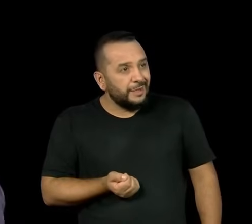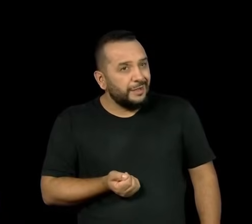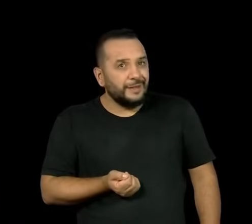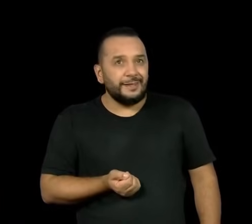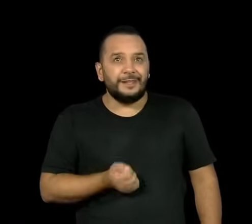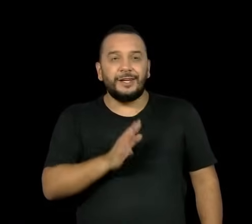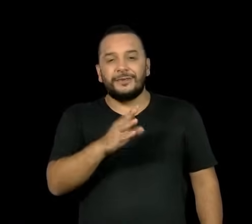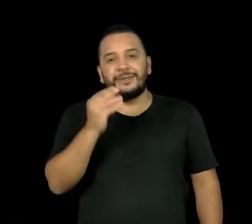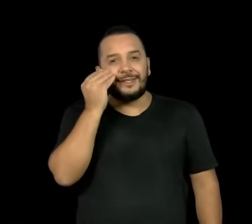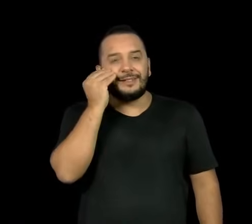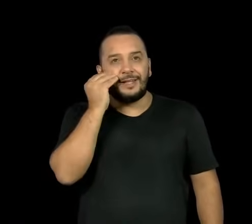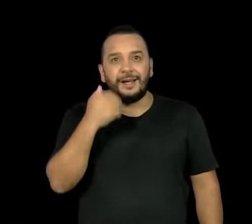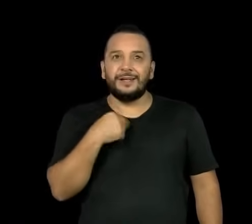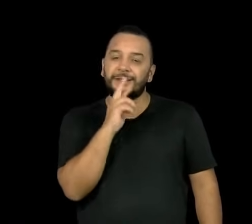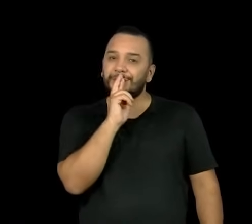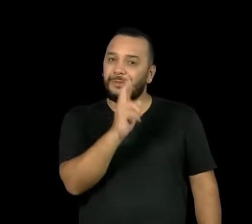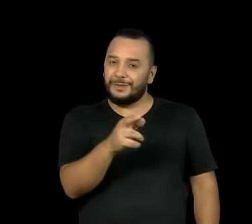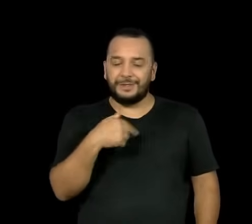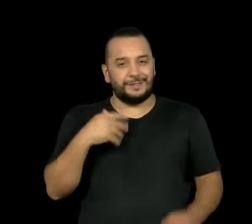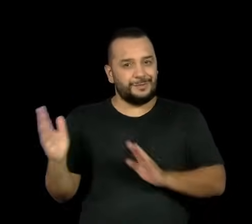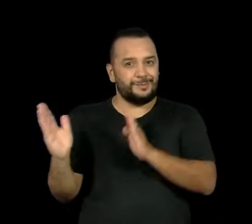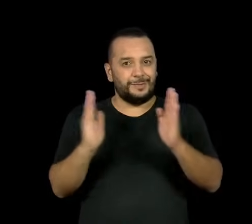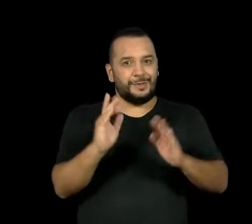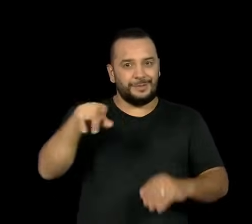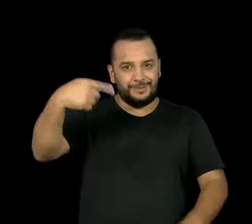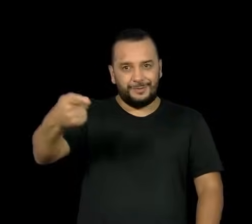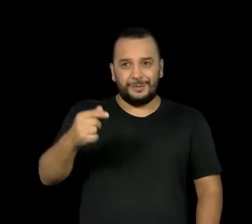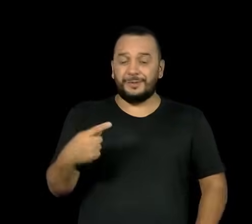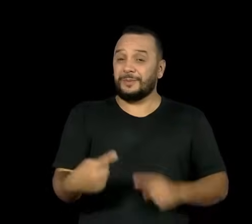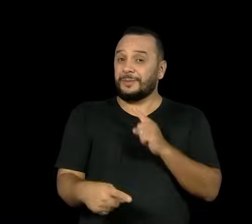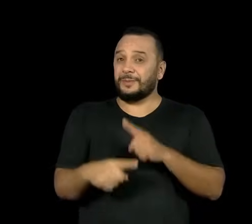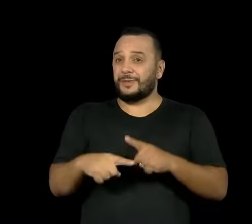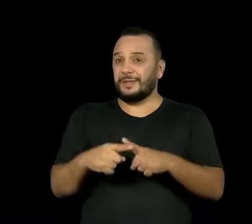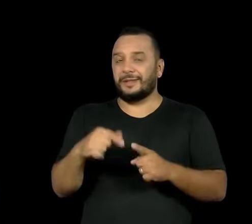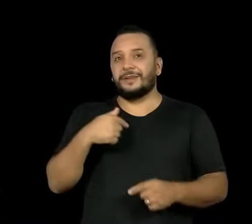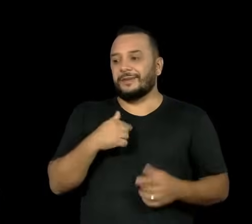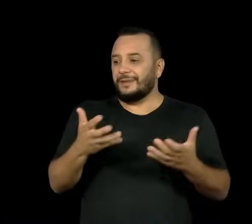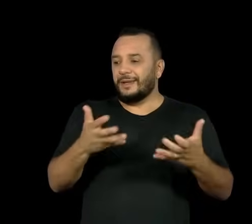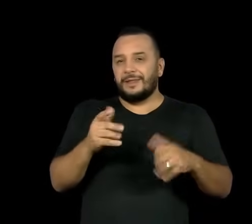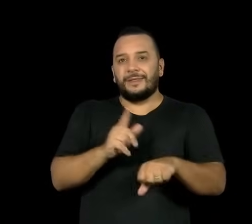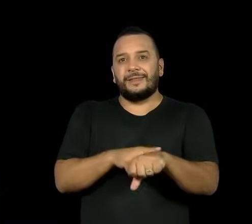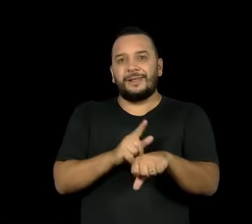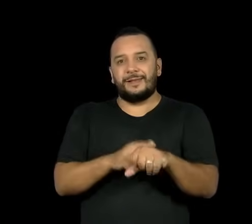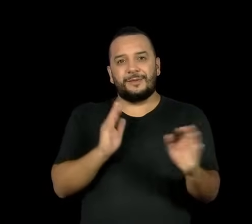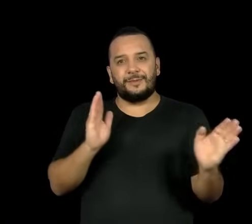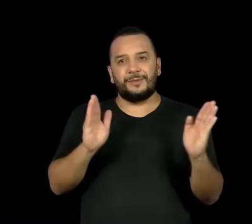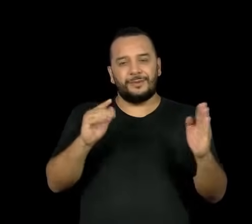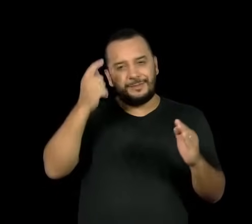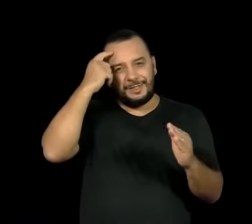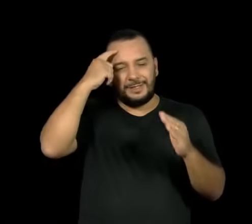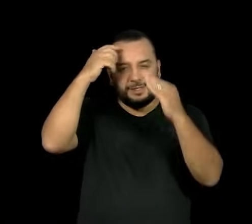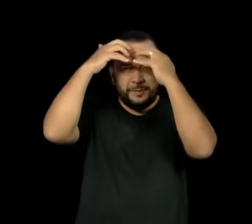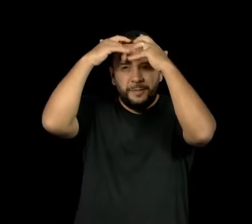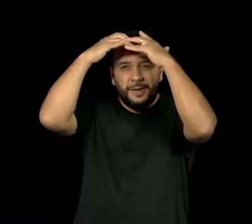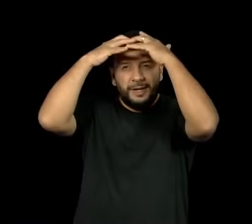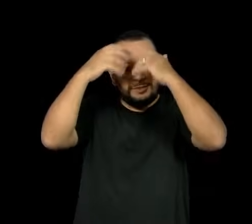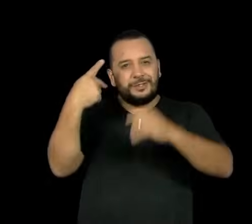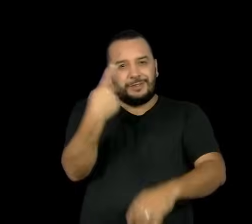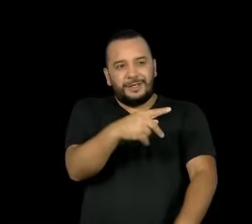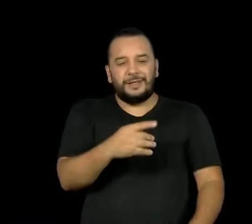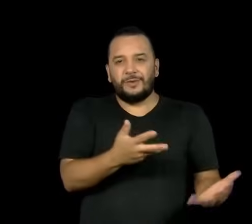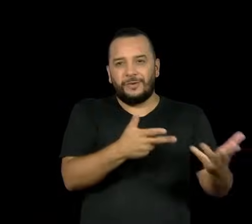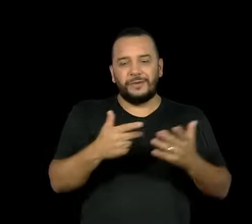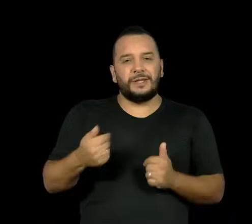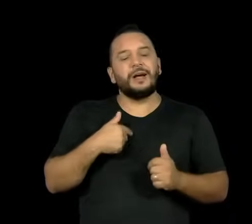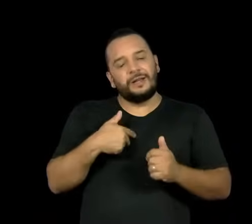vou tentar responder no próximo bloco, porque eu quero gastar mais tempo com a mente do meu convidado, o